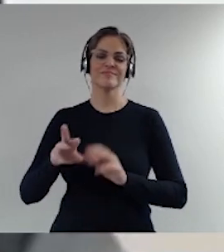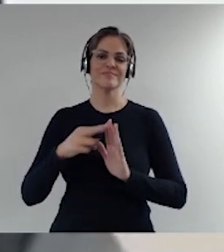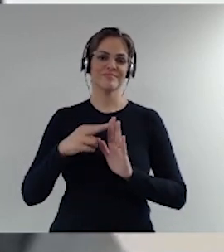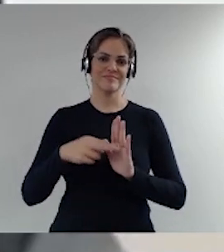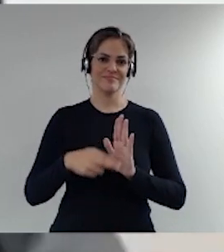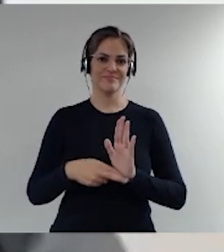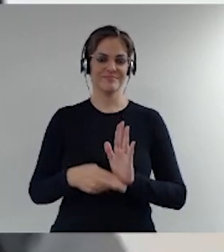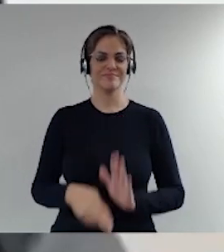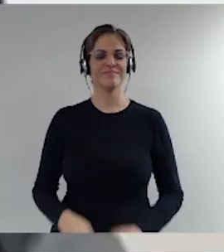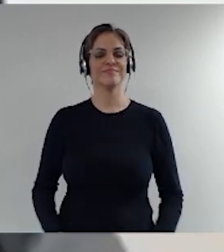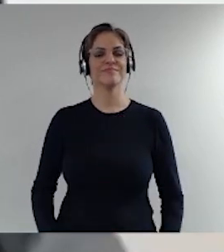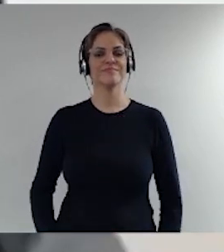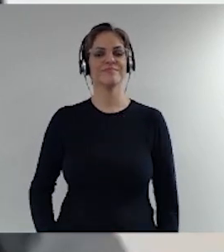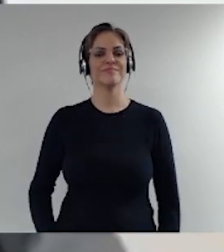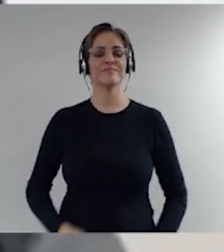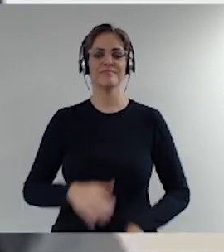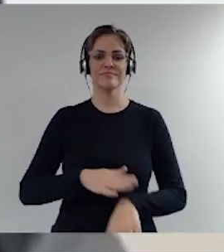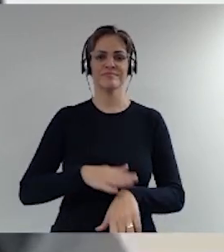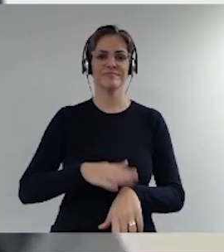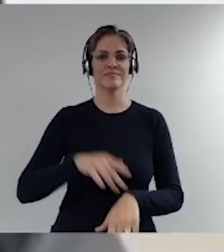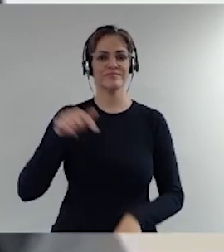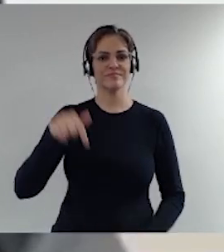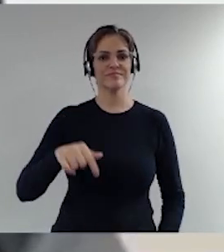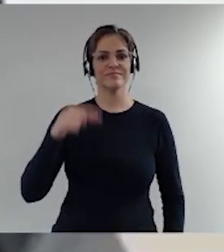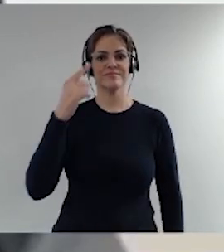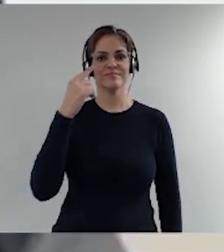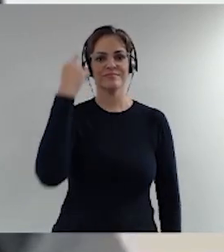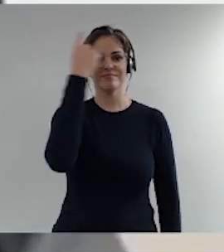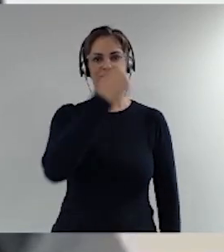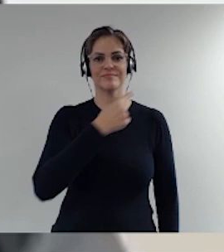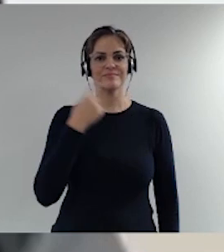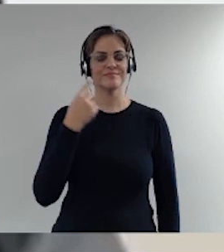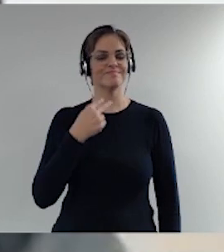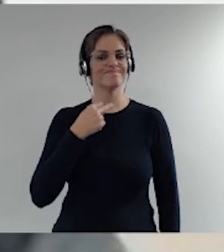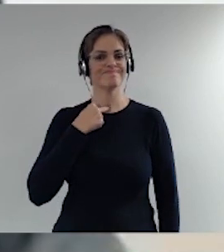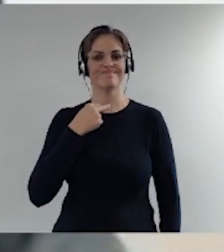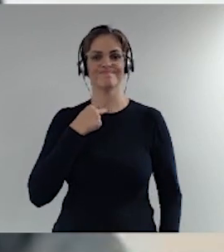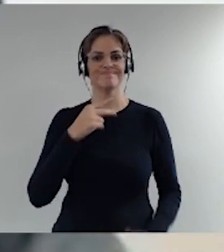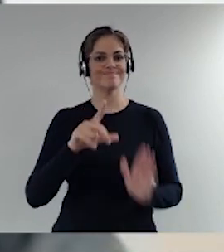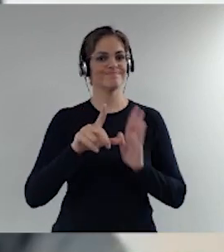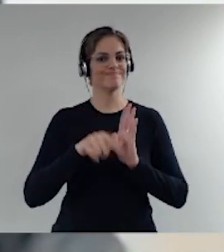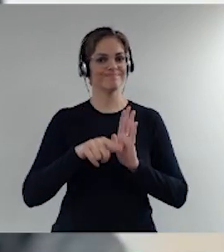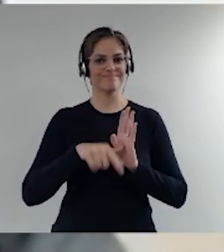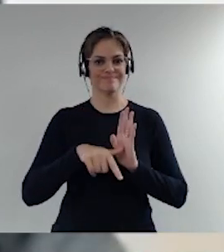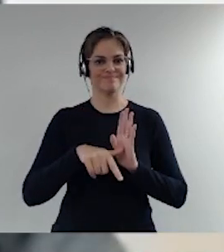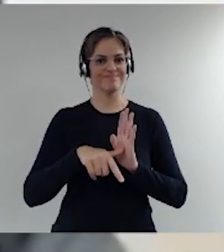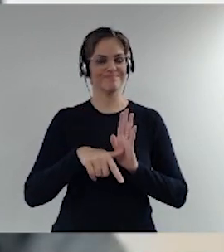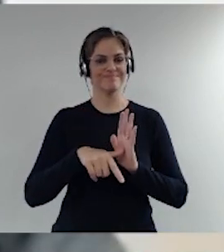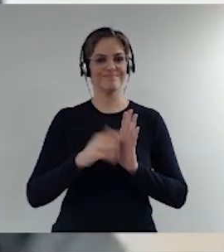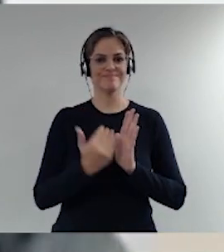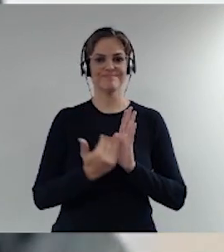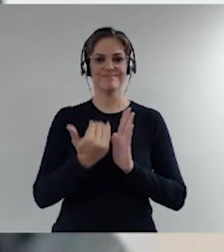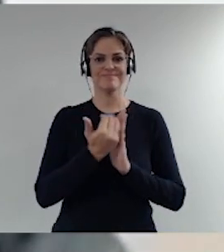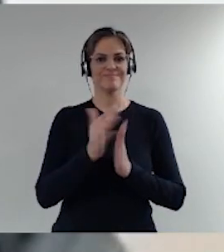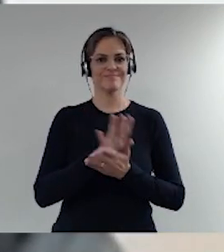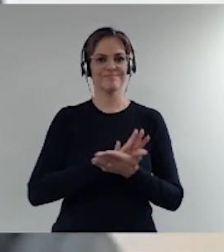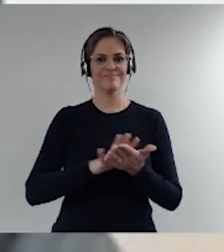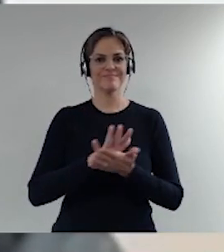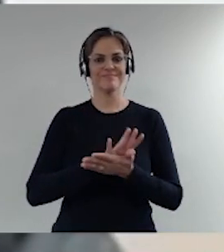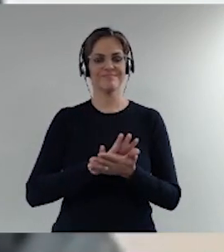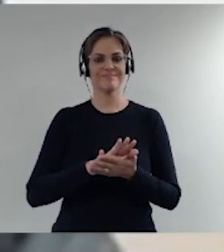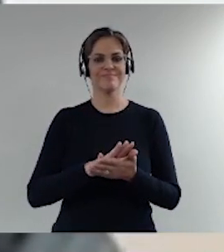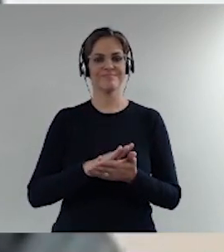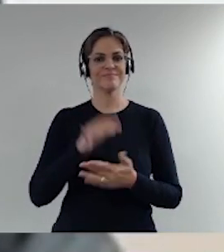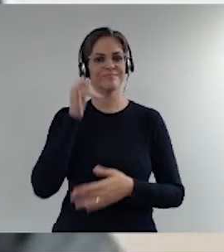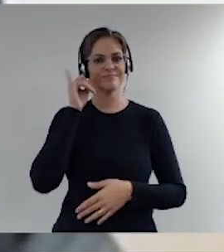momento. O painel tem duração de 1 hora e a orientação é que nós não podemos ultrapassar esse tempo para não prejudicar a continuação